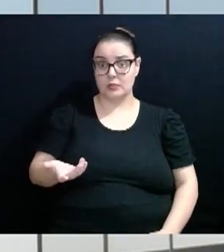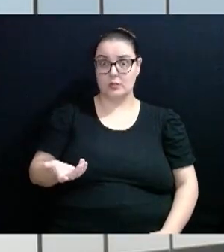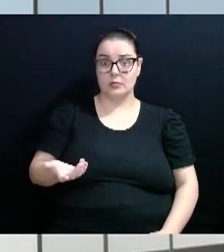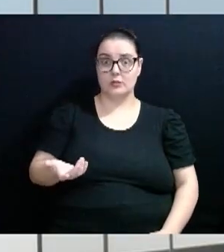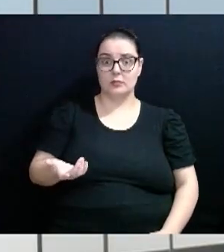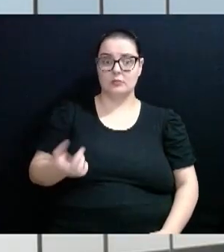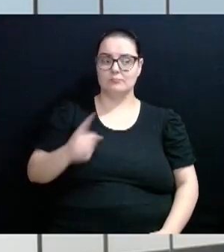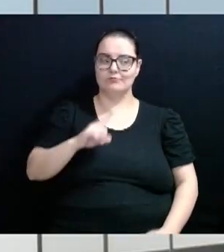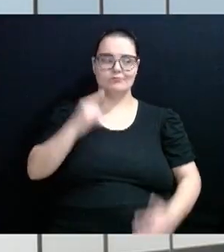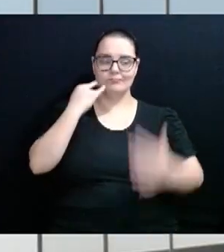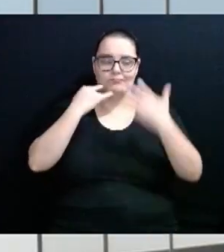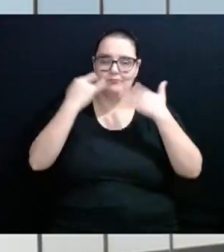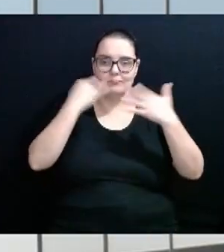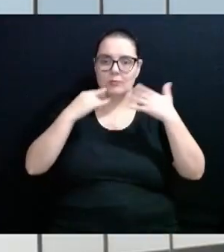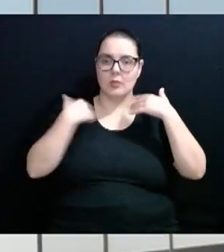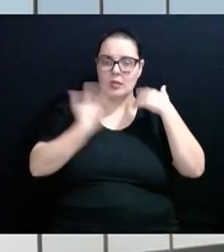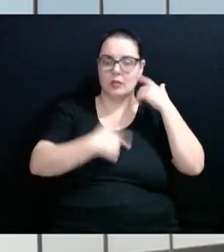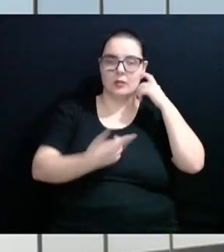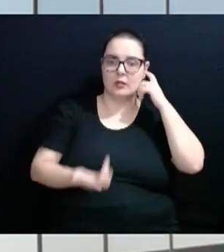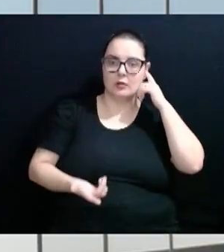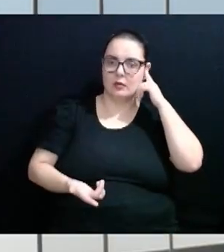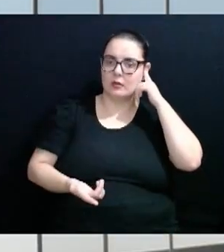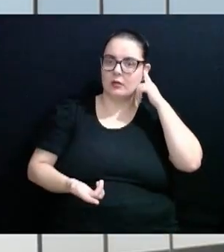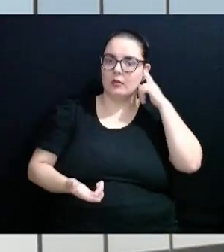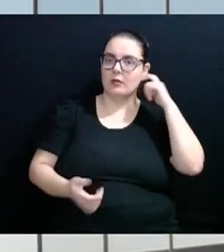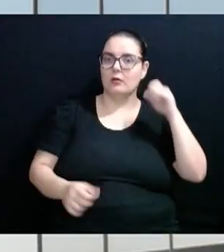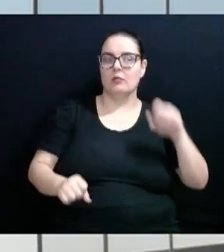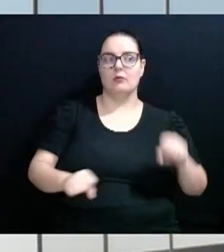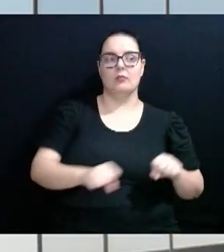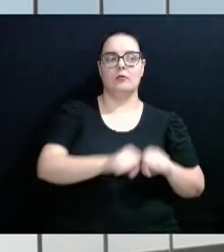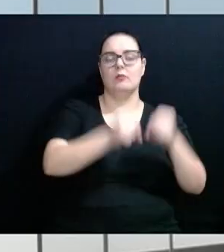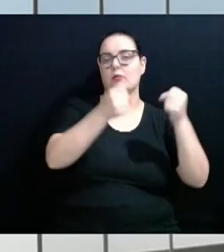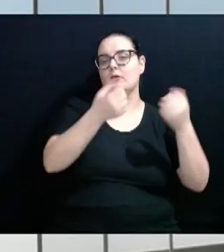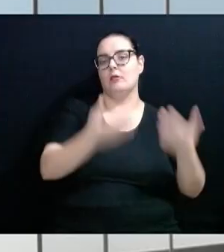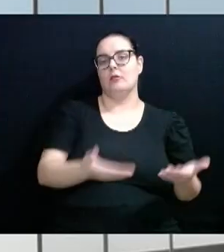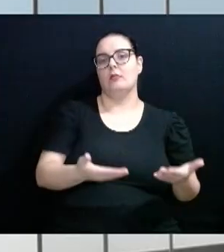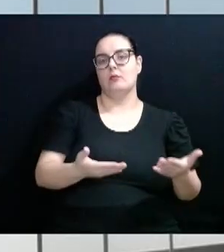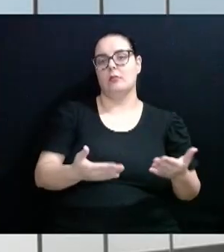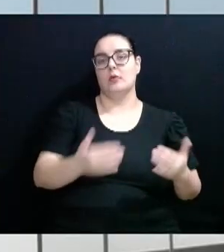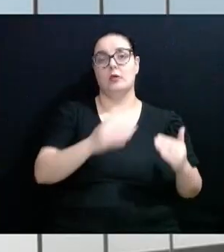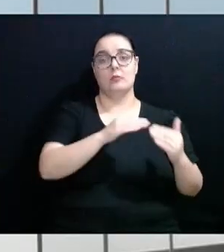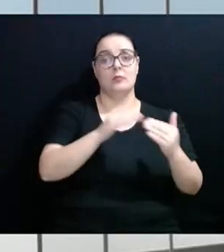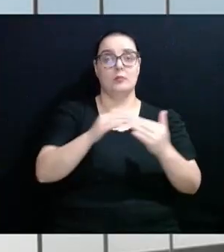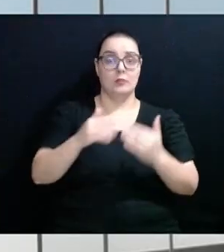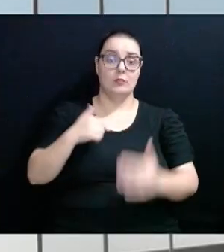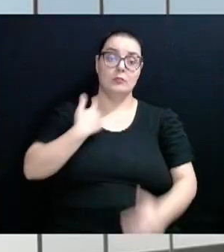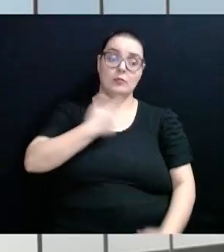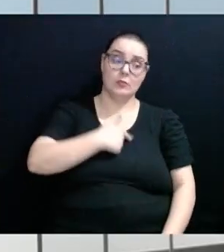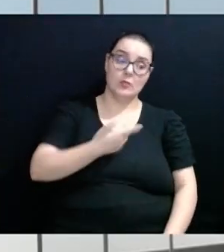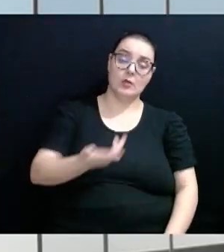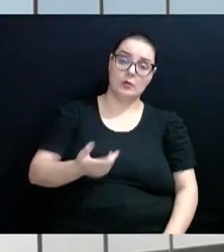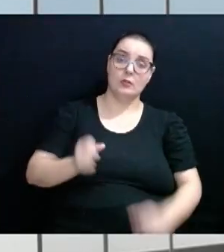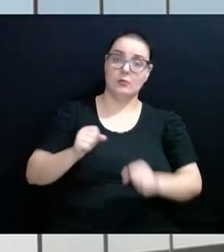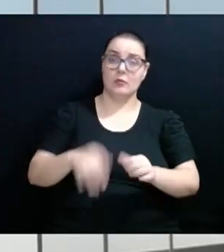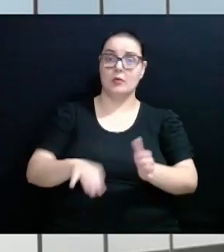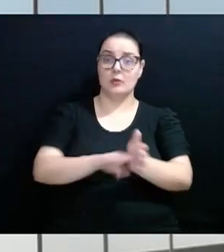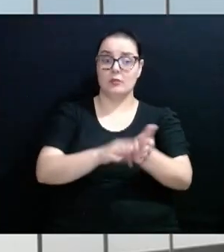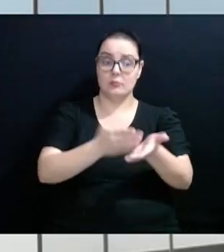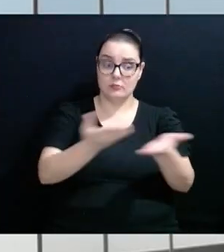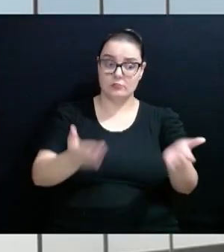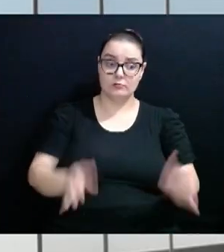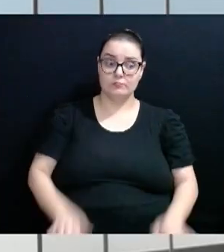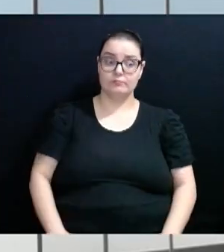interessa, né, digamos, romper com esses tratados, mas a gente pode chegar para eles e falar, olha,